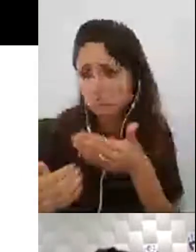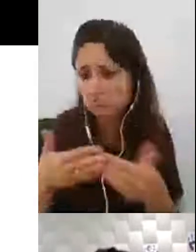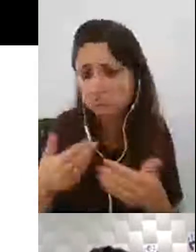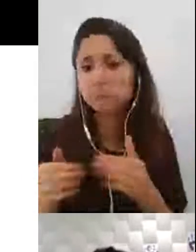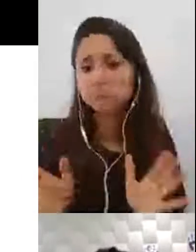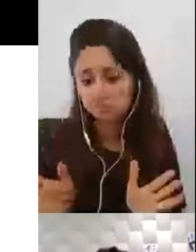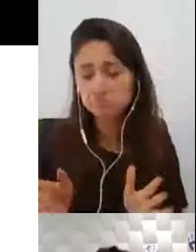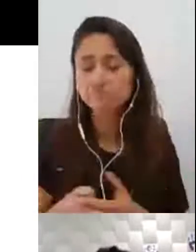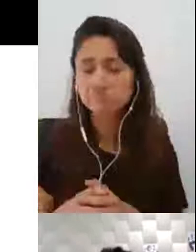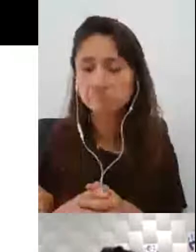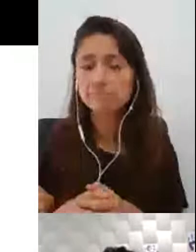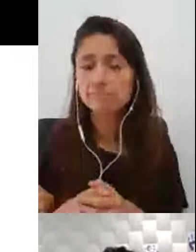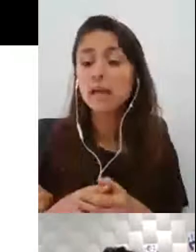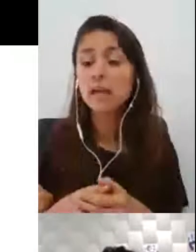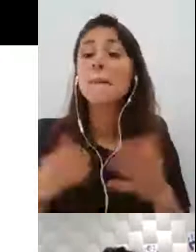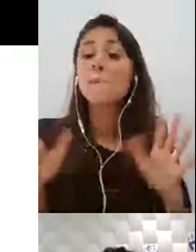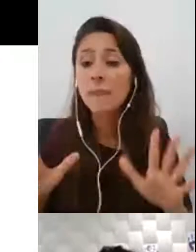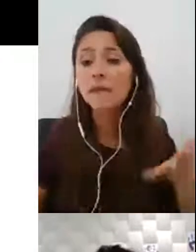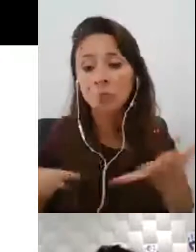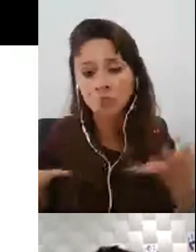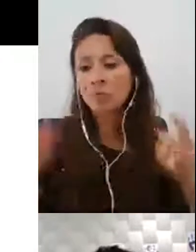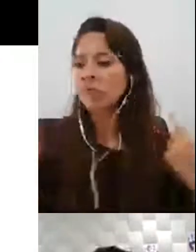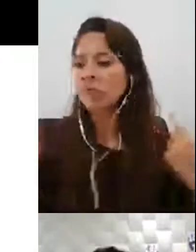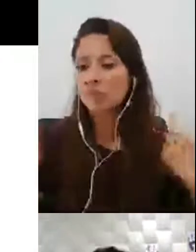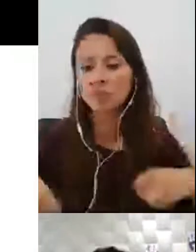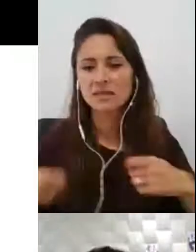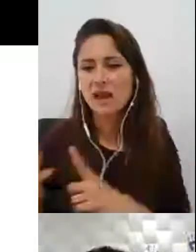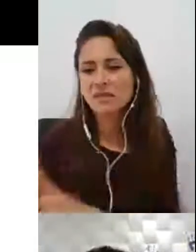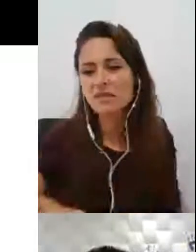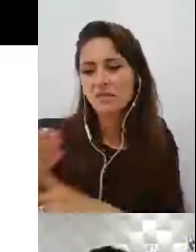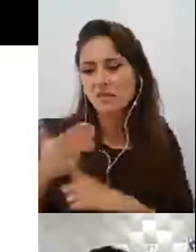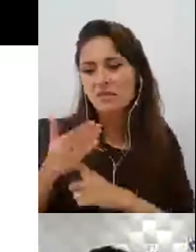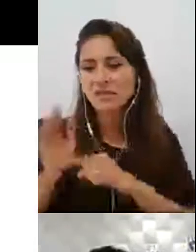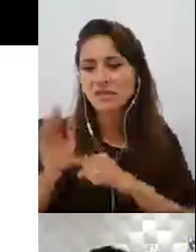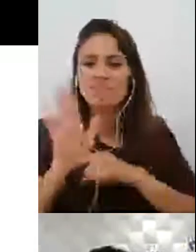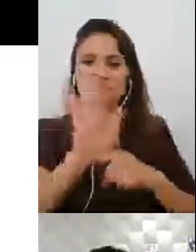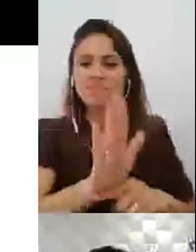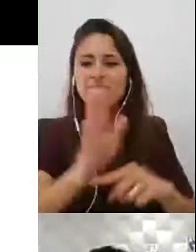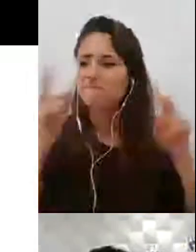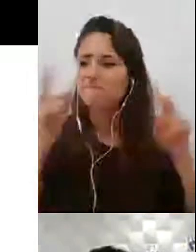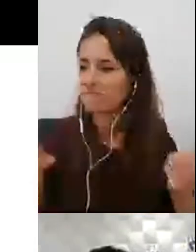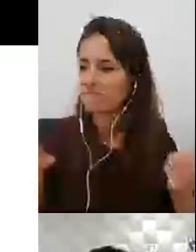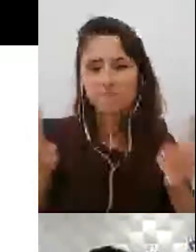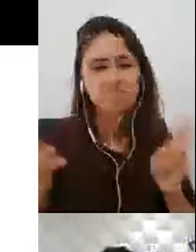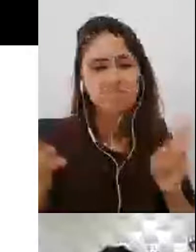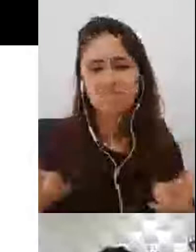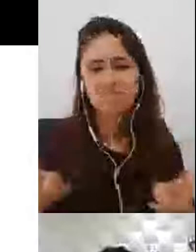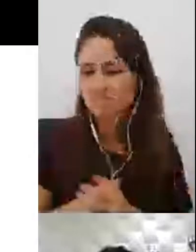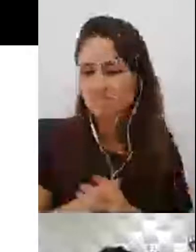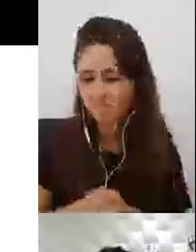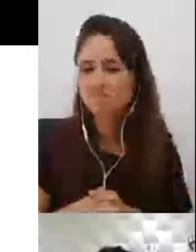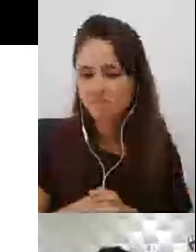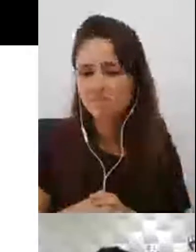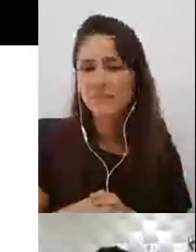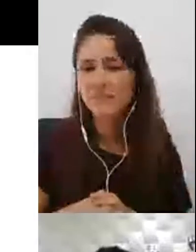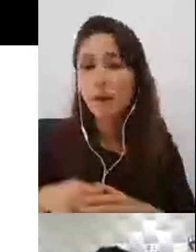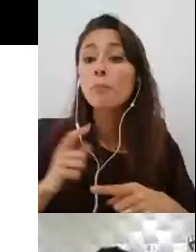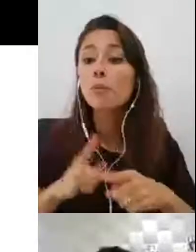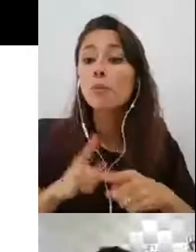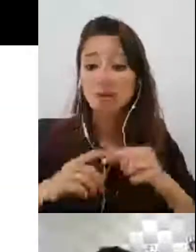gente gostaria e como a gente precisa que isso seja utilizado para que a gente consiga transformar isso na melhor